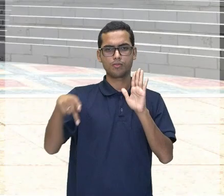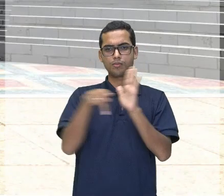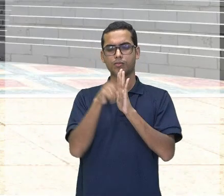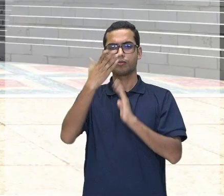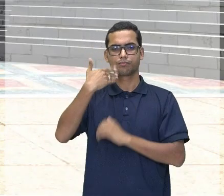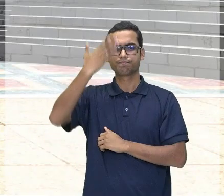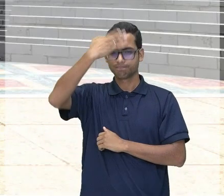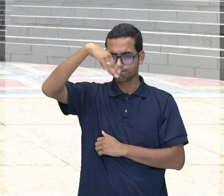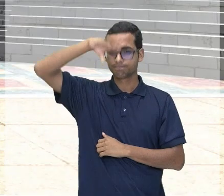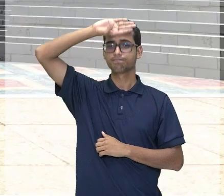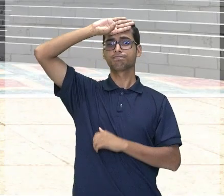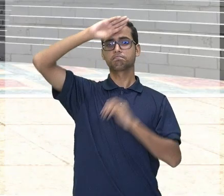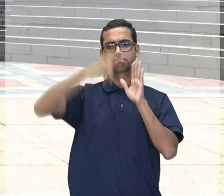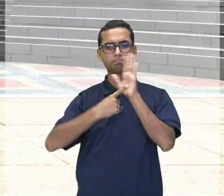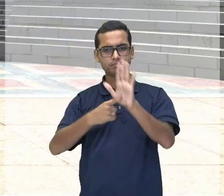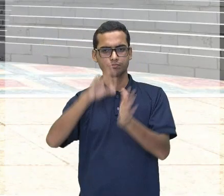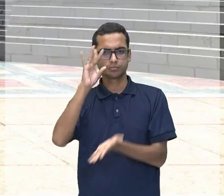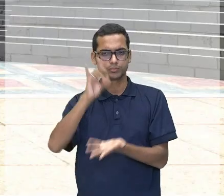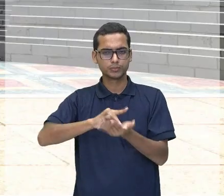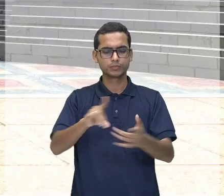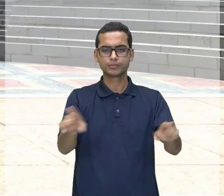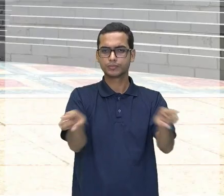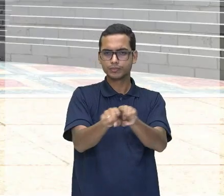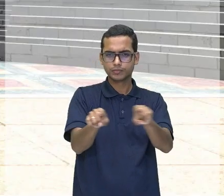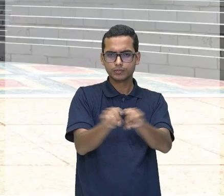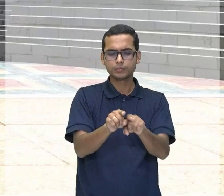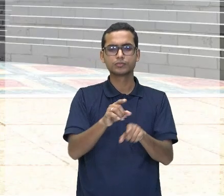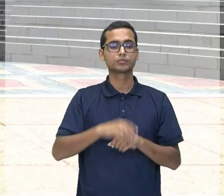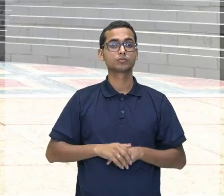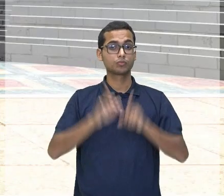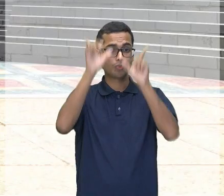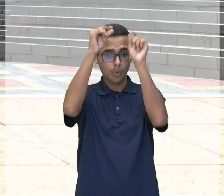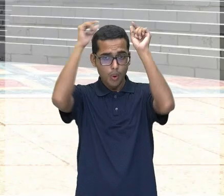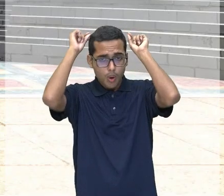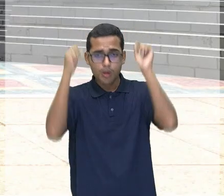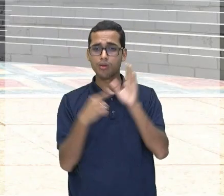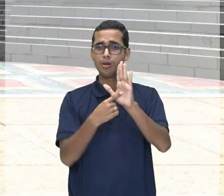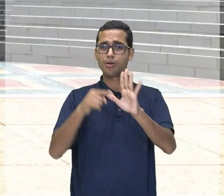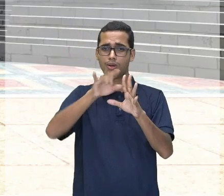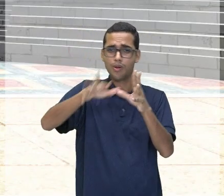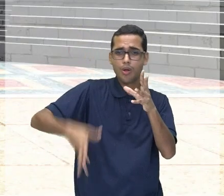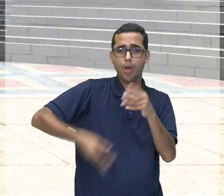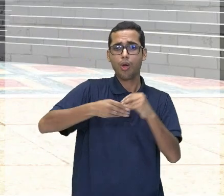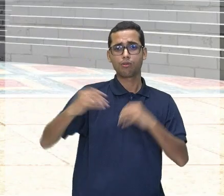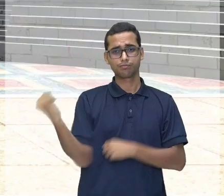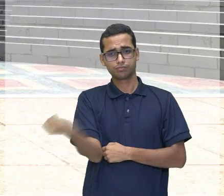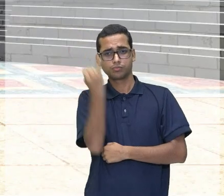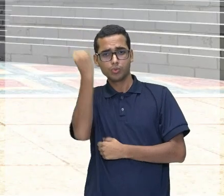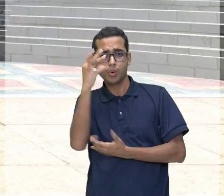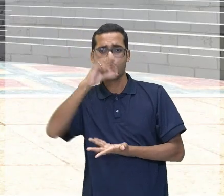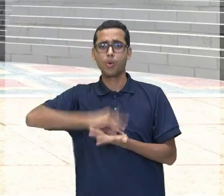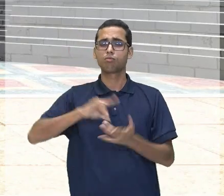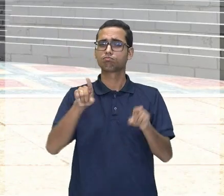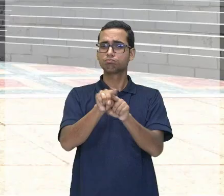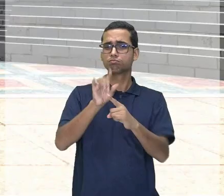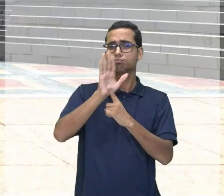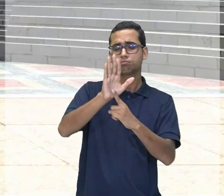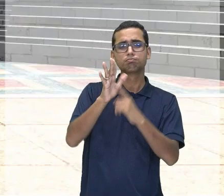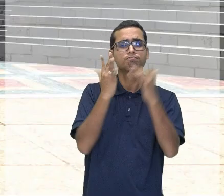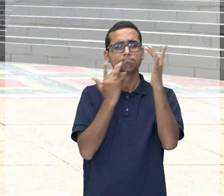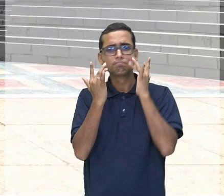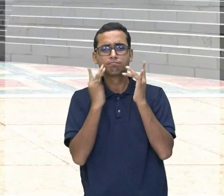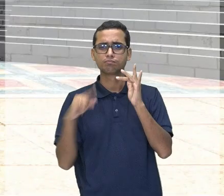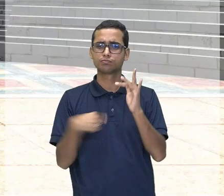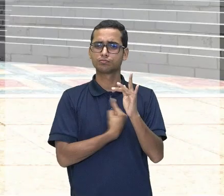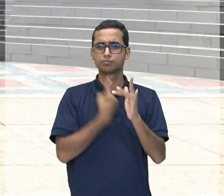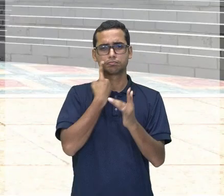Passaram-se aí por muitas mãos, mas os gregos eles têm, né, essa fundamental contribuição para ter esse teatro que nós temos